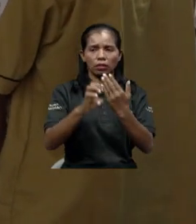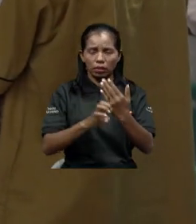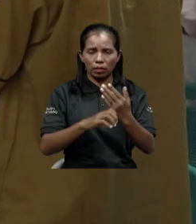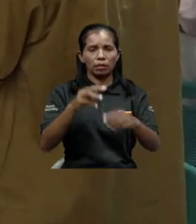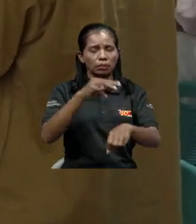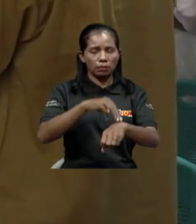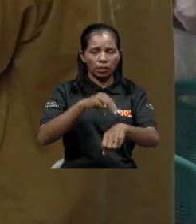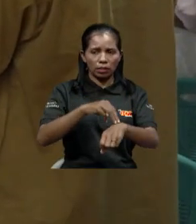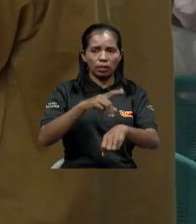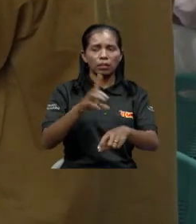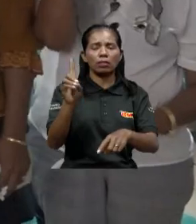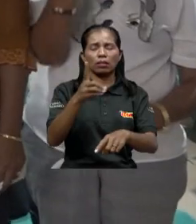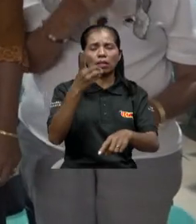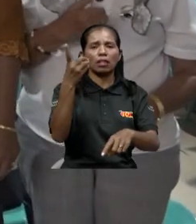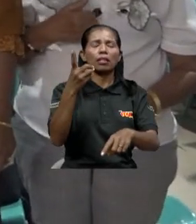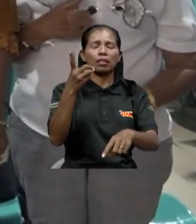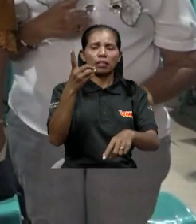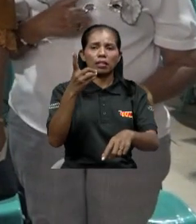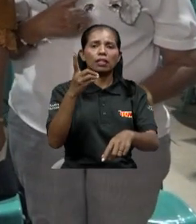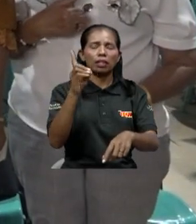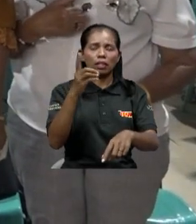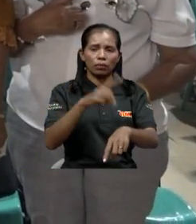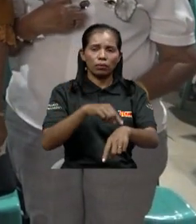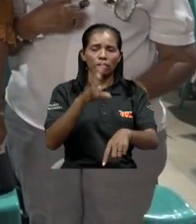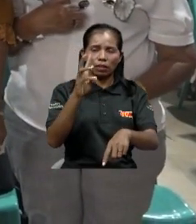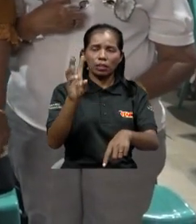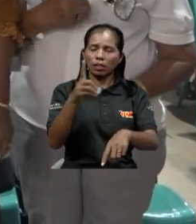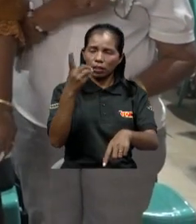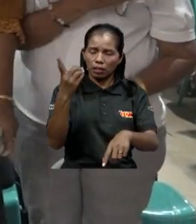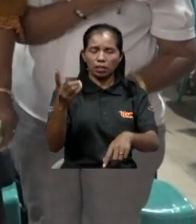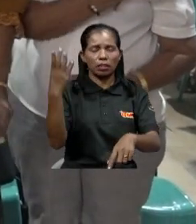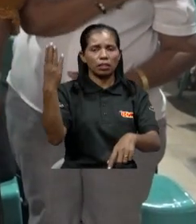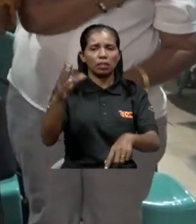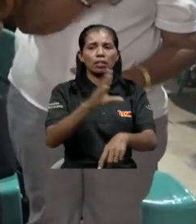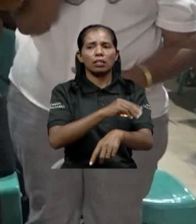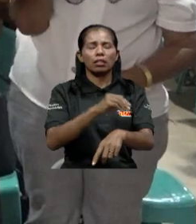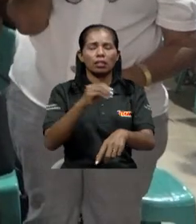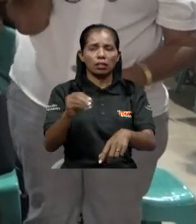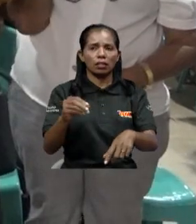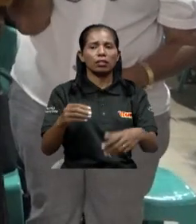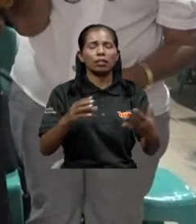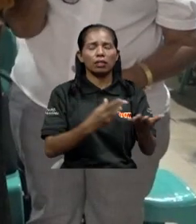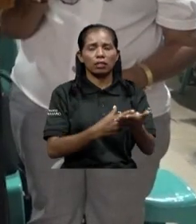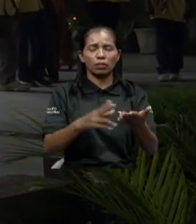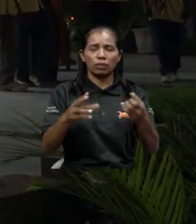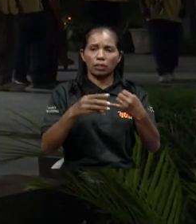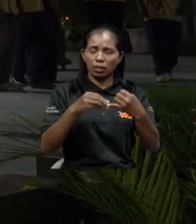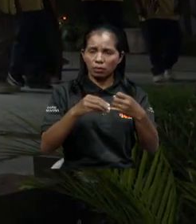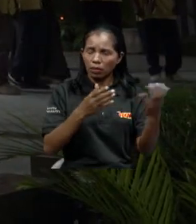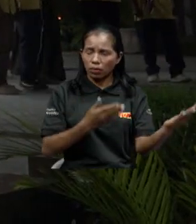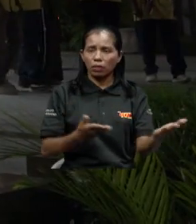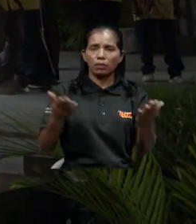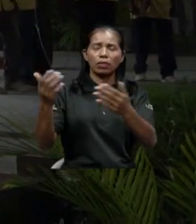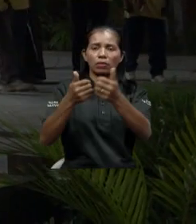misa tukuneng dader, ia paróquia Santo Antônio Motael, relíquia Santo Antônio, entrega ona ba autoridade